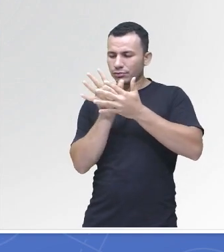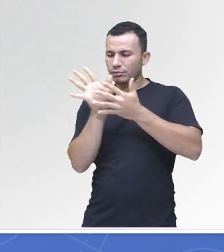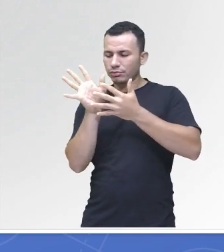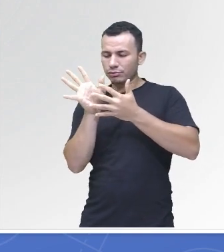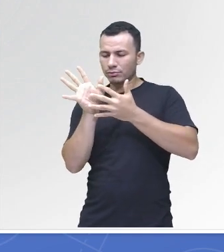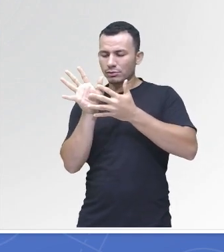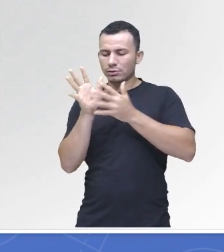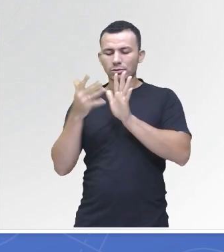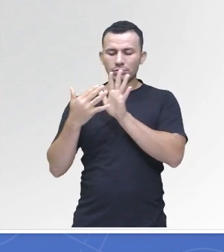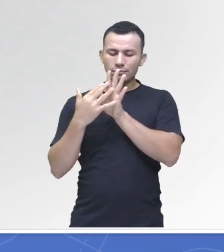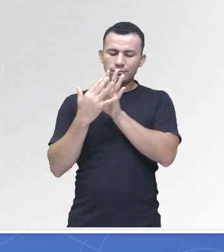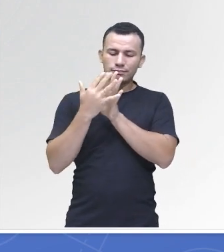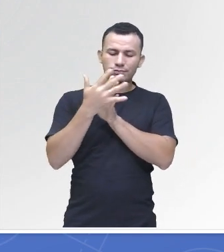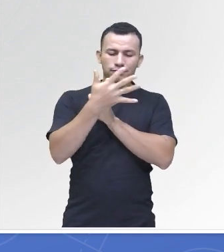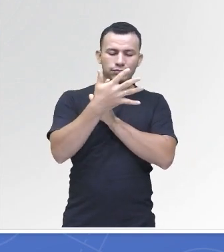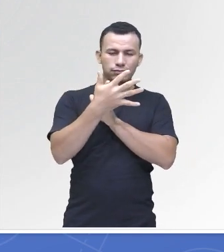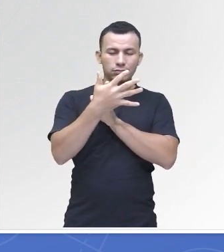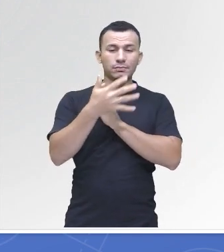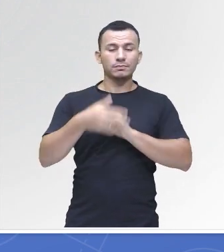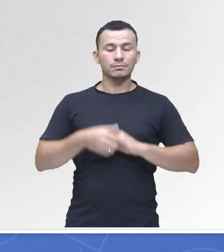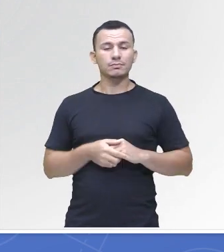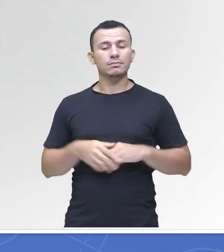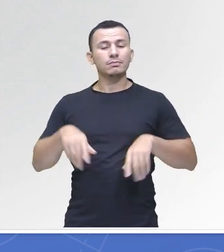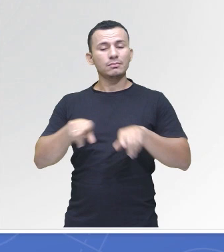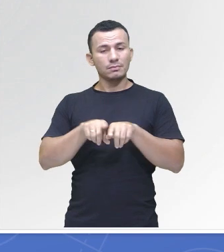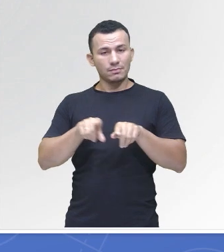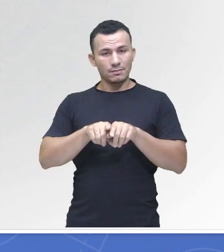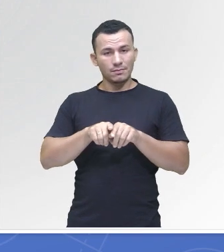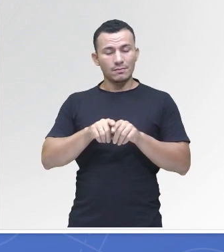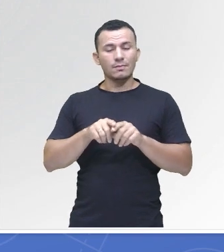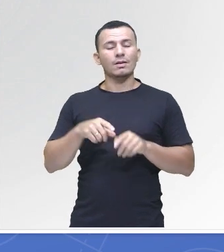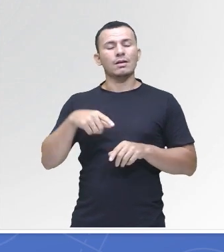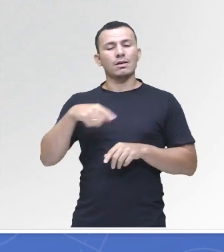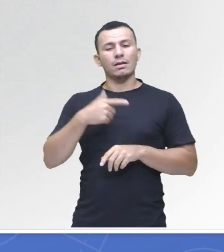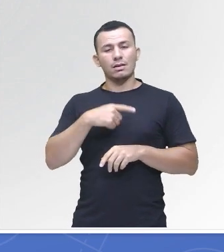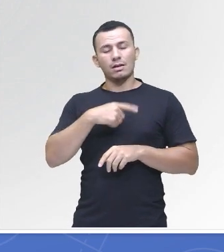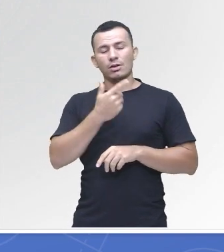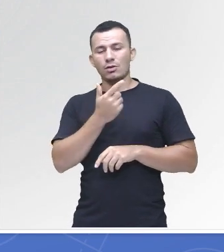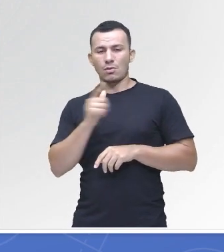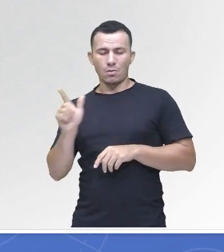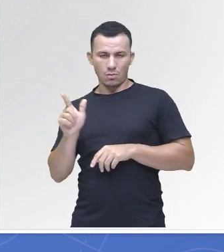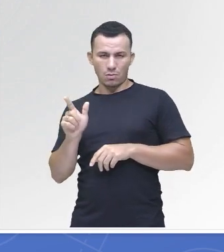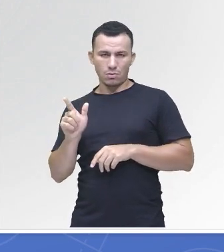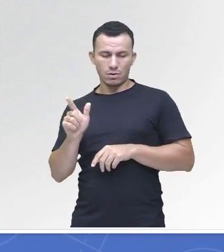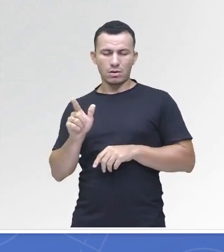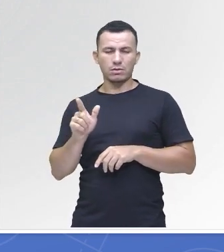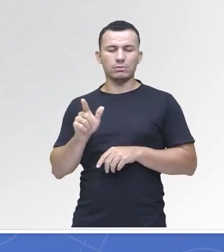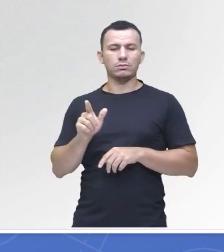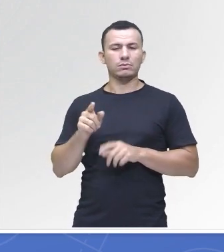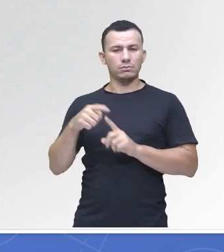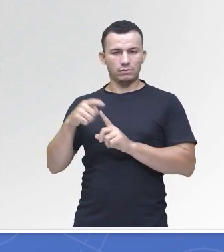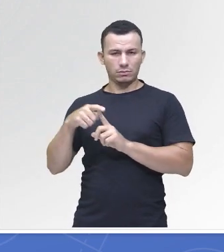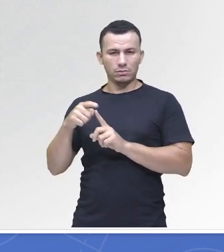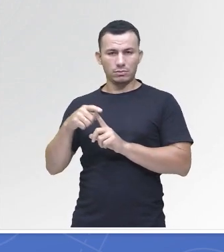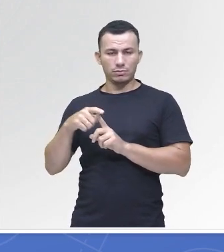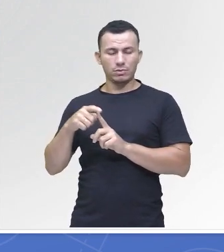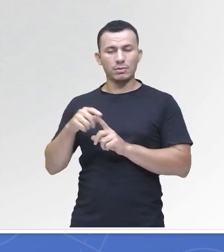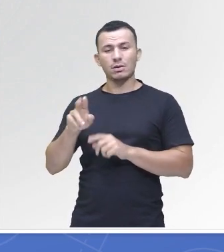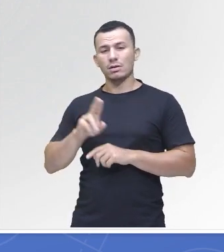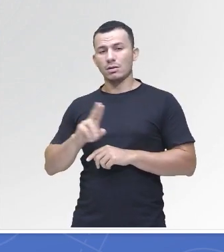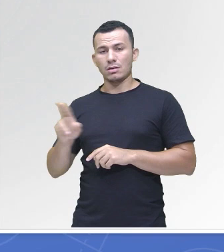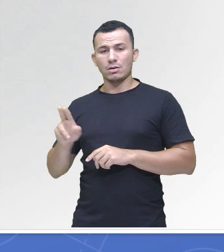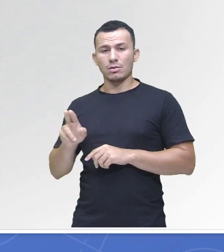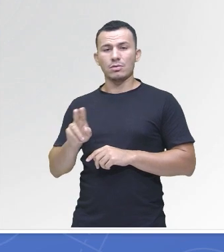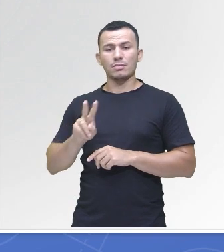todo o nosso corpo também. Além da artéria, que tem um sangue rico em oxigênio, temos também